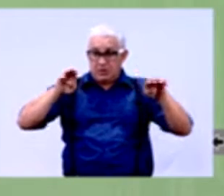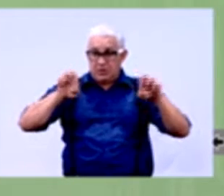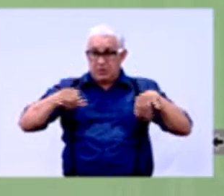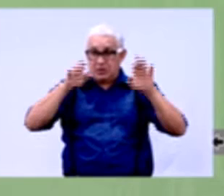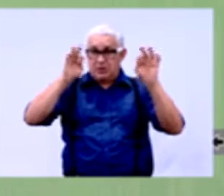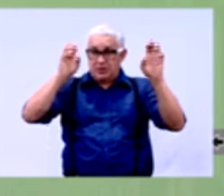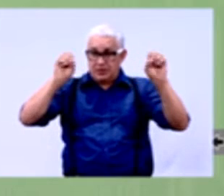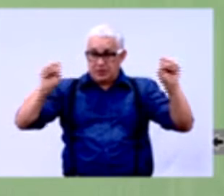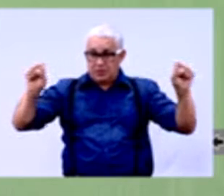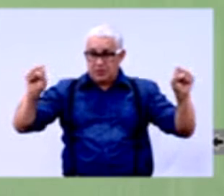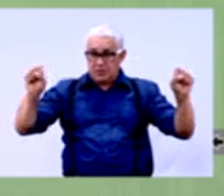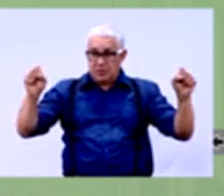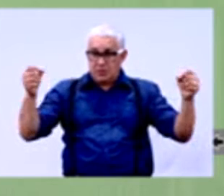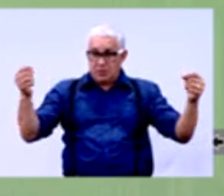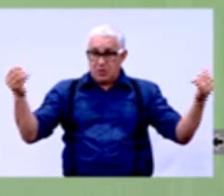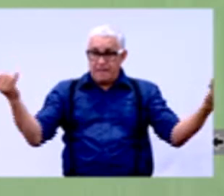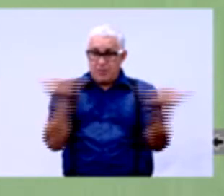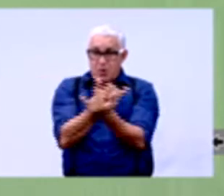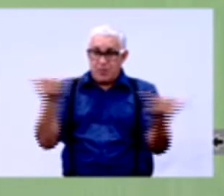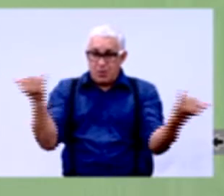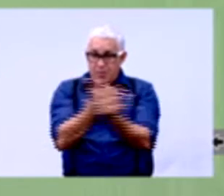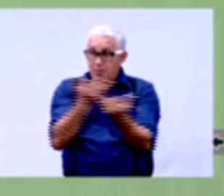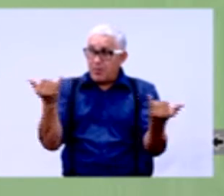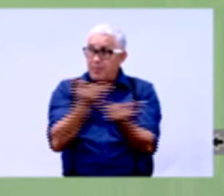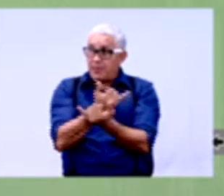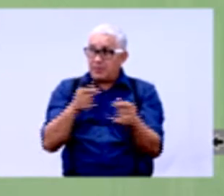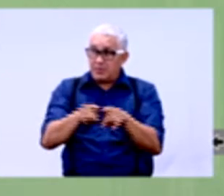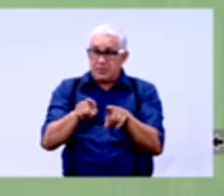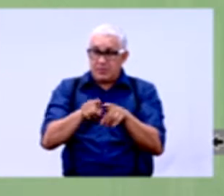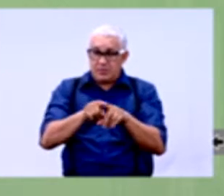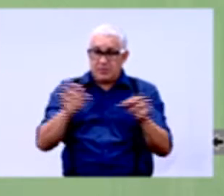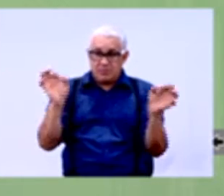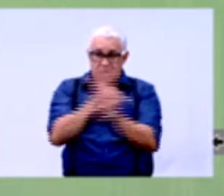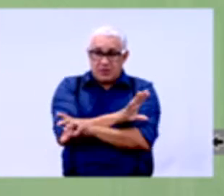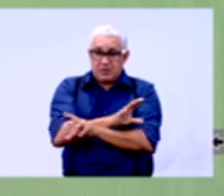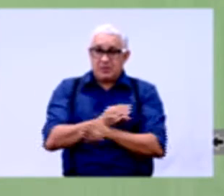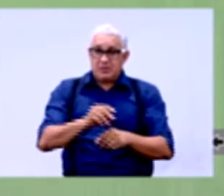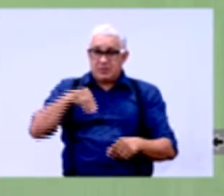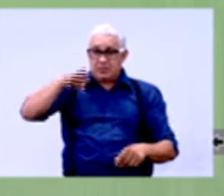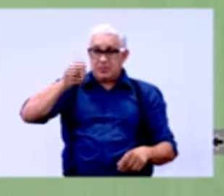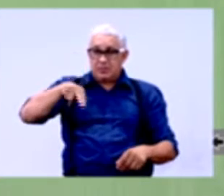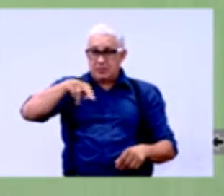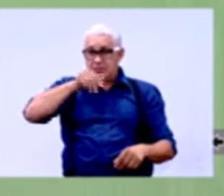que essa mensagem ou esse método foi concluído.